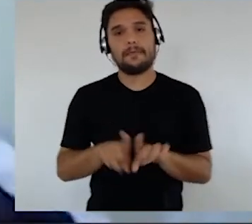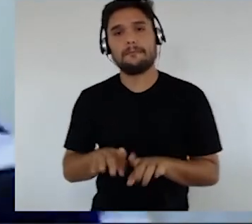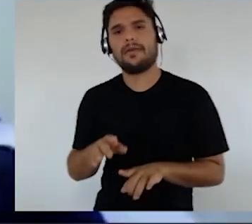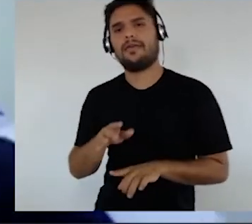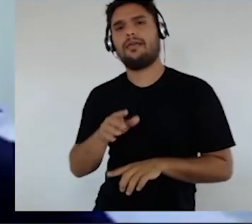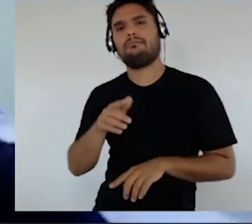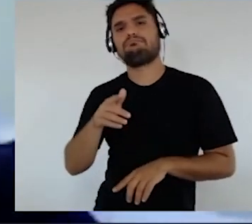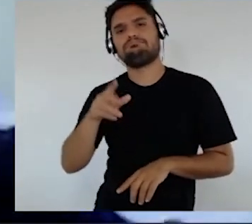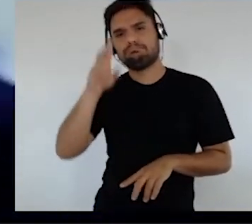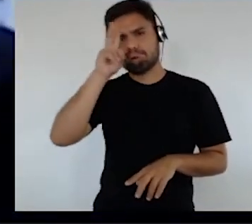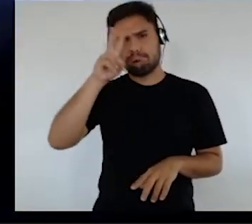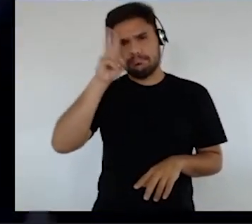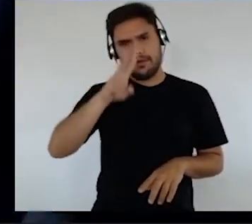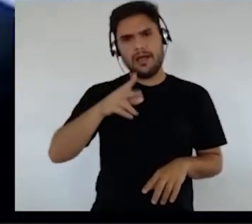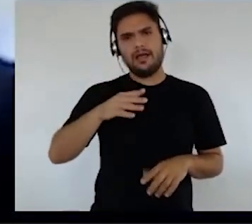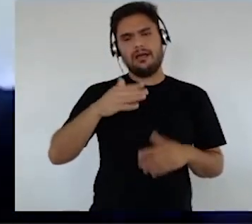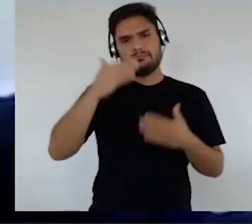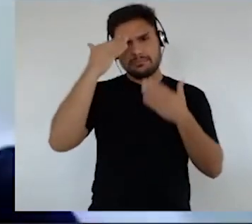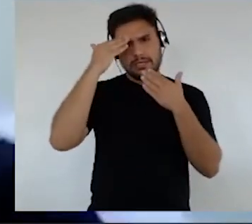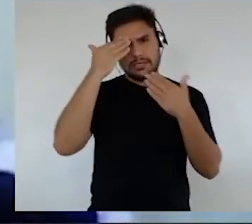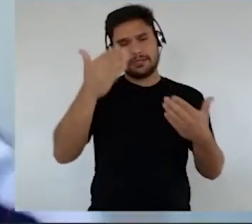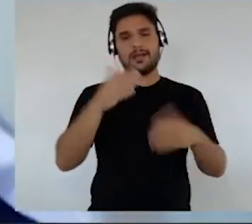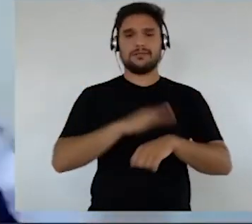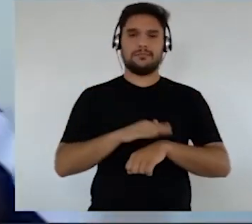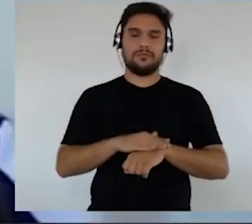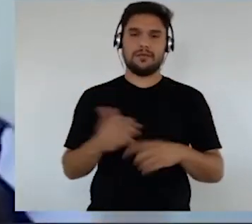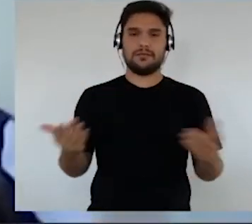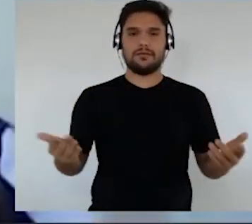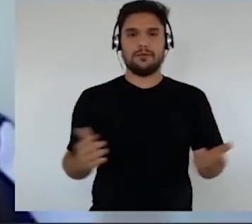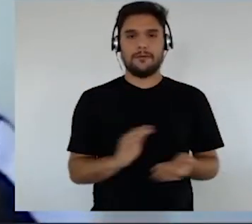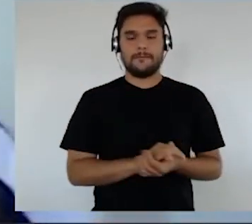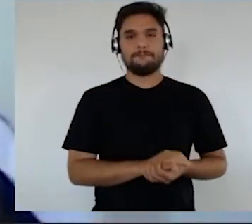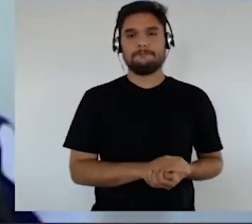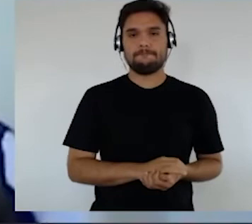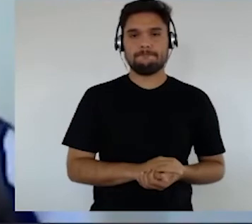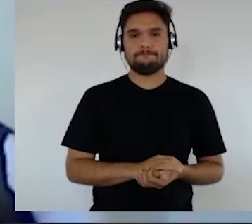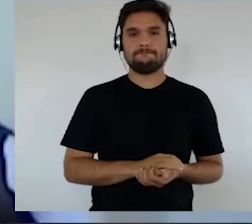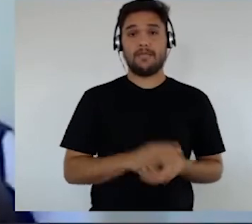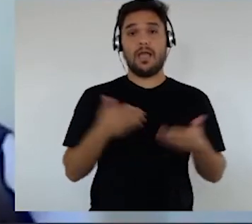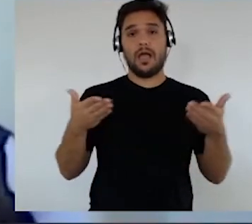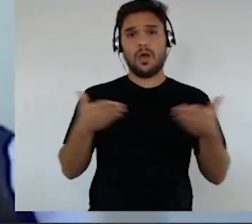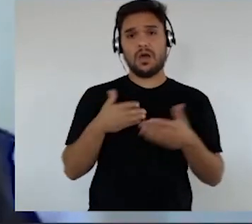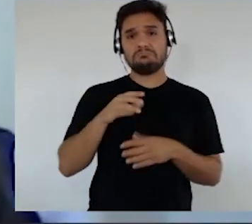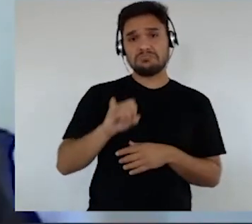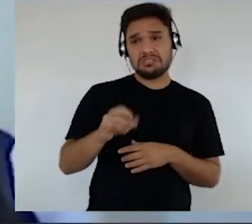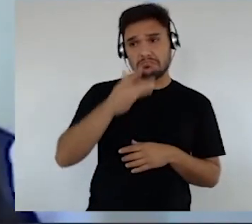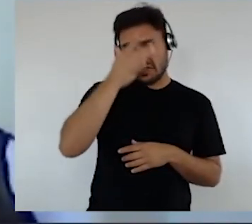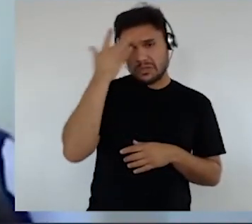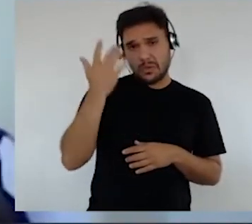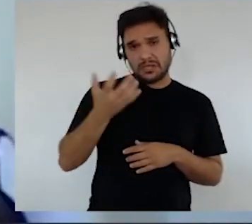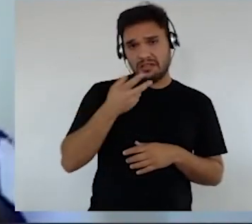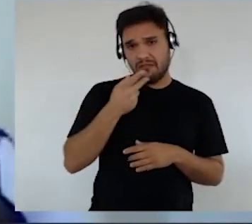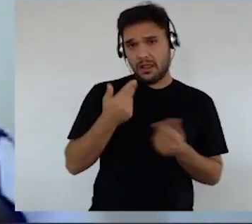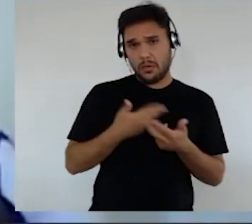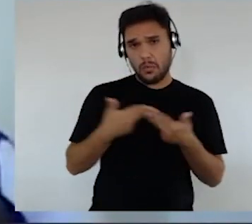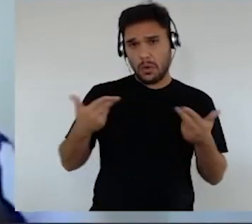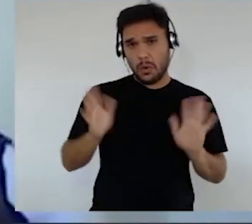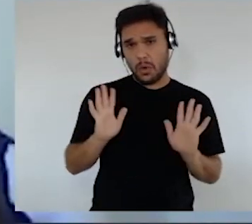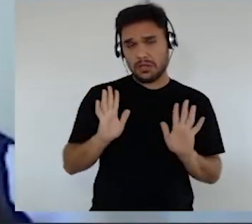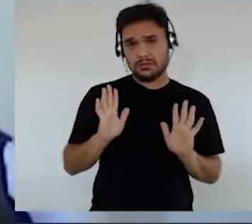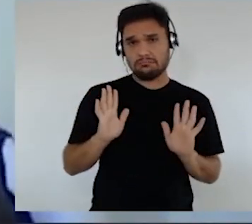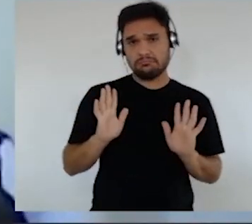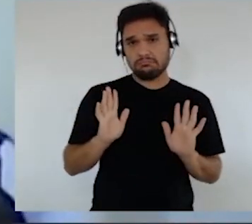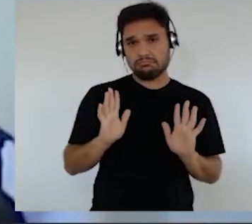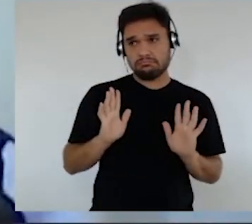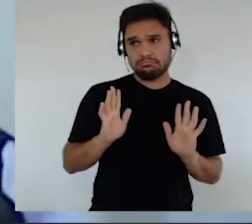reforçar essa gratidão por esse momento. Abro a palavra se alguém tiver mais alguma consideração, alguma conclusão para